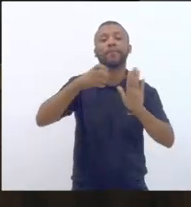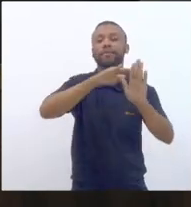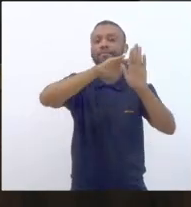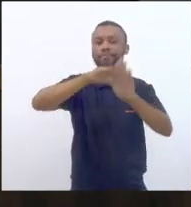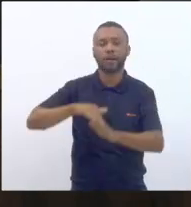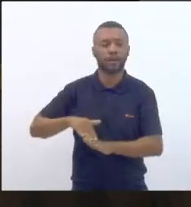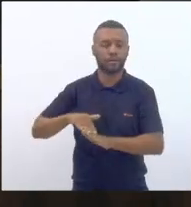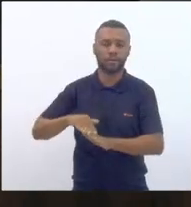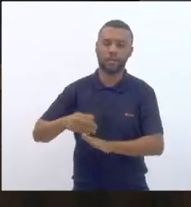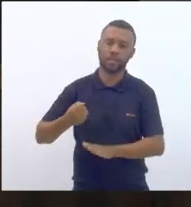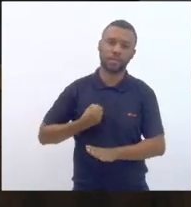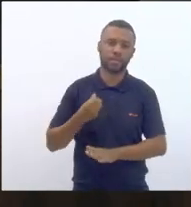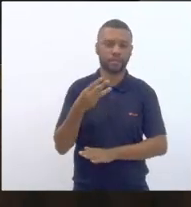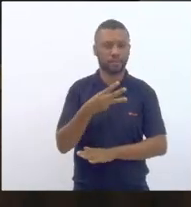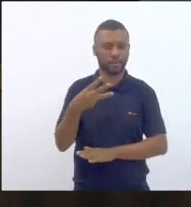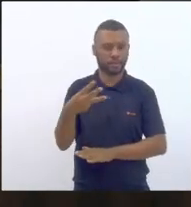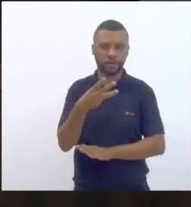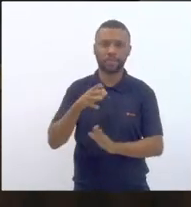pela derrubada.